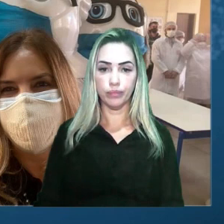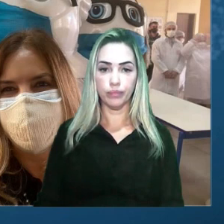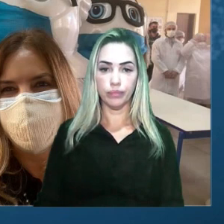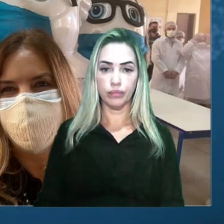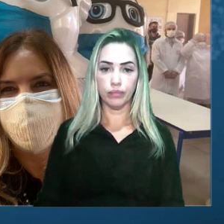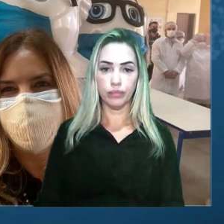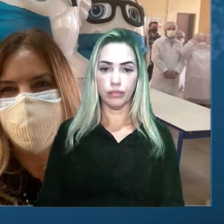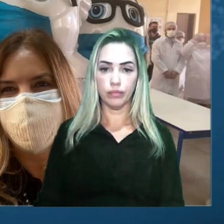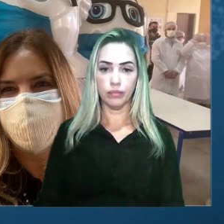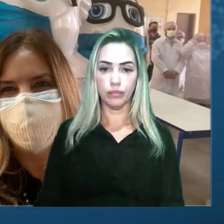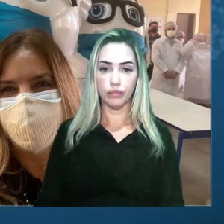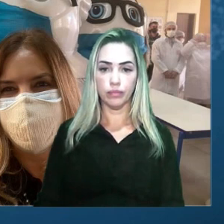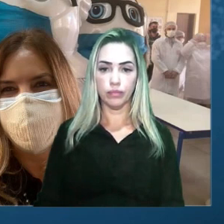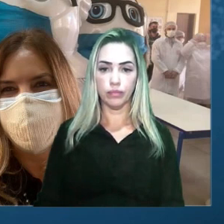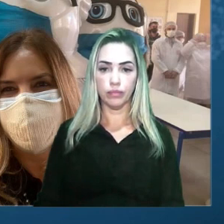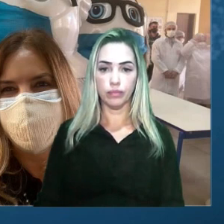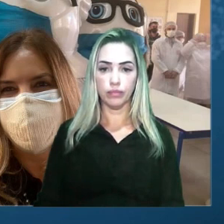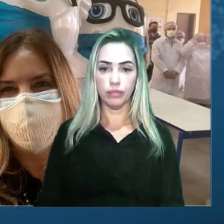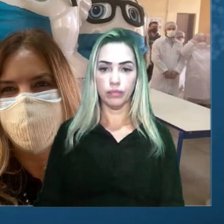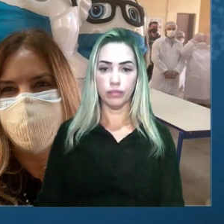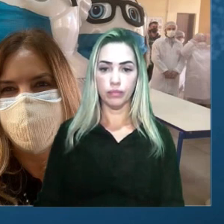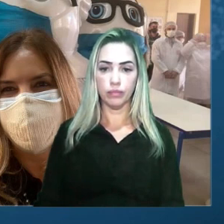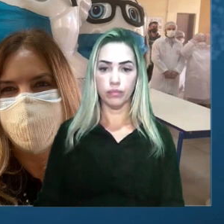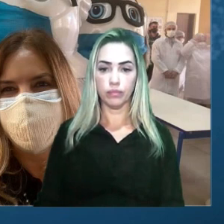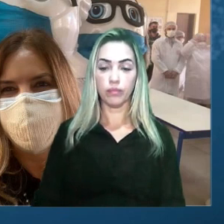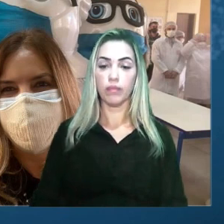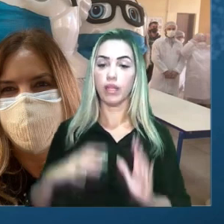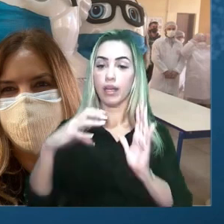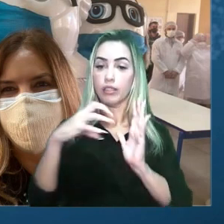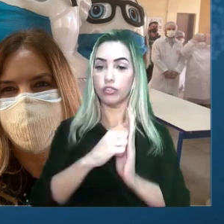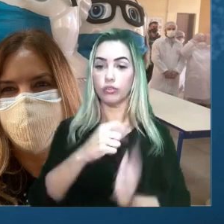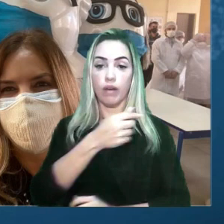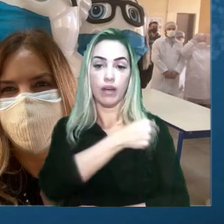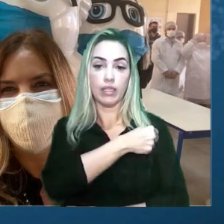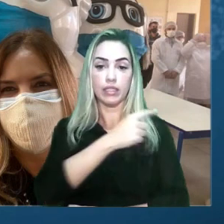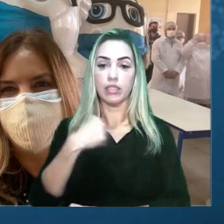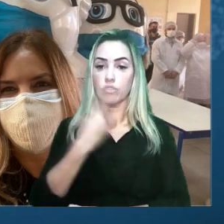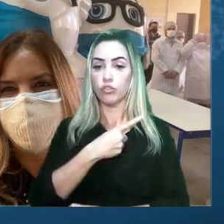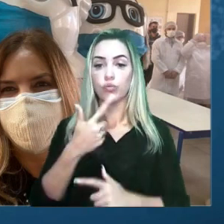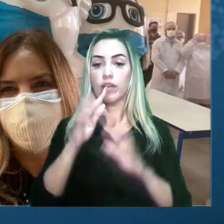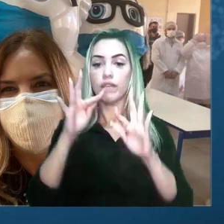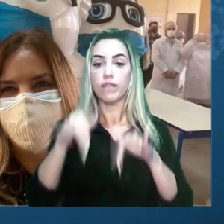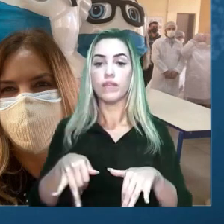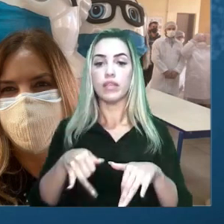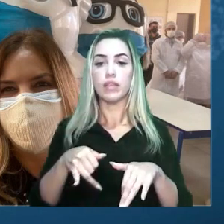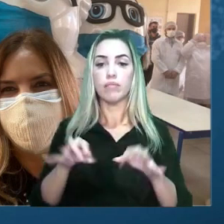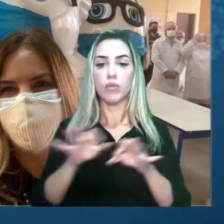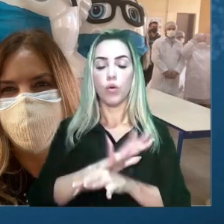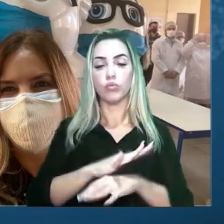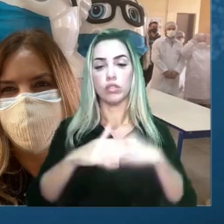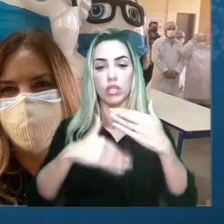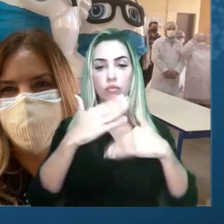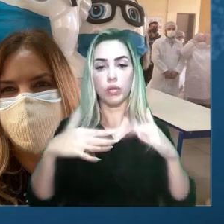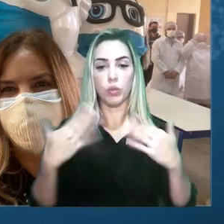Mas o registro, a vacina, a gente não termina o estudo, desenvolvimento, quando chegamos